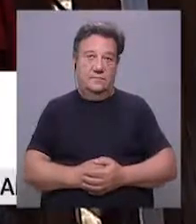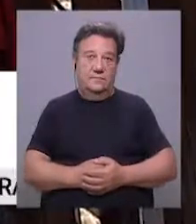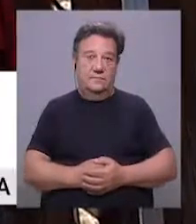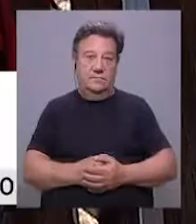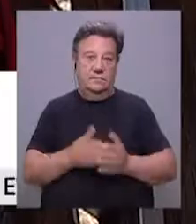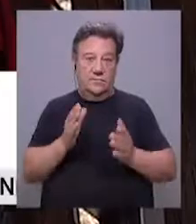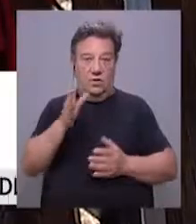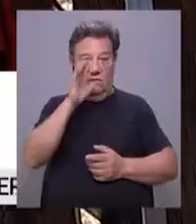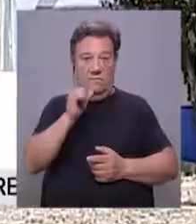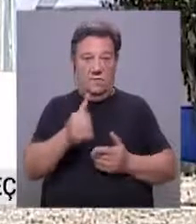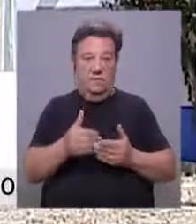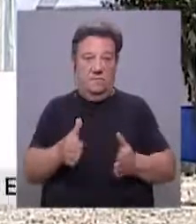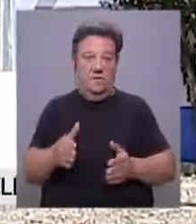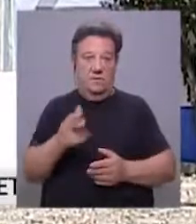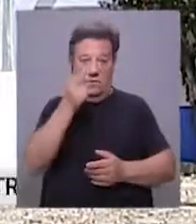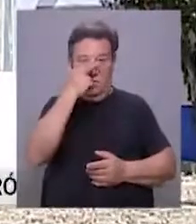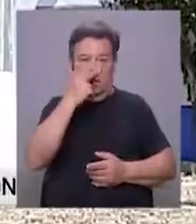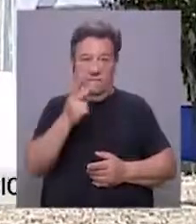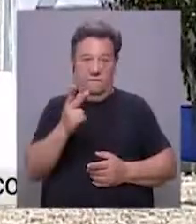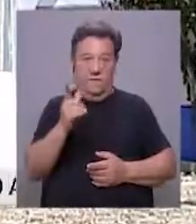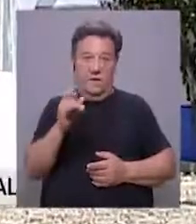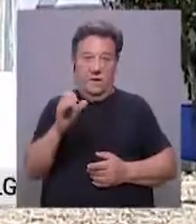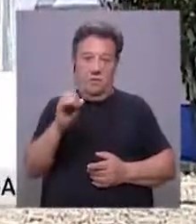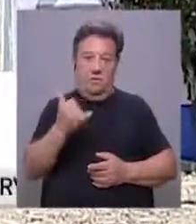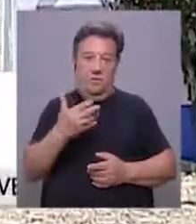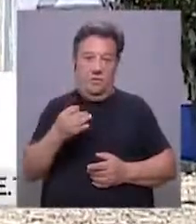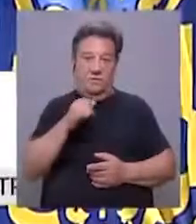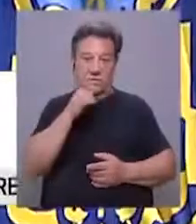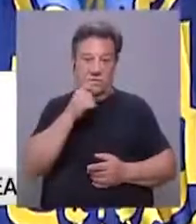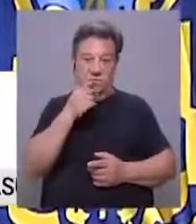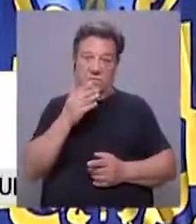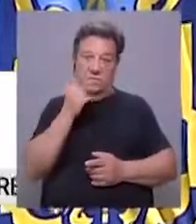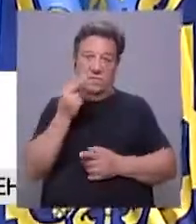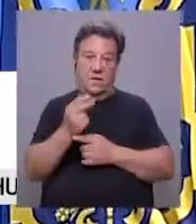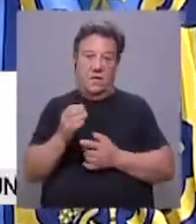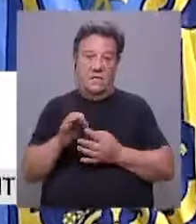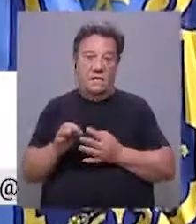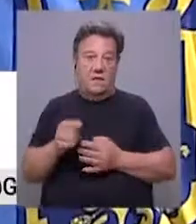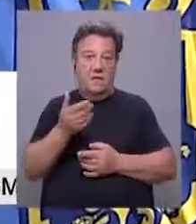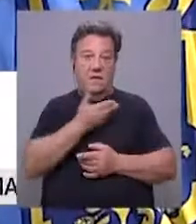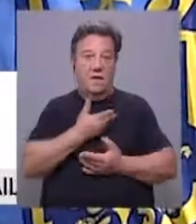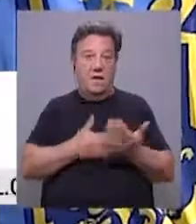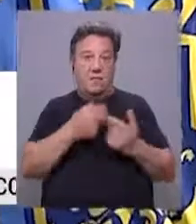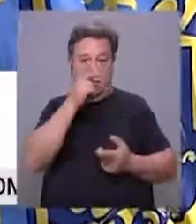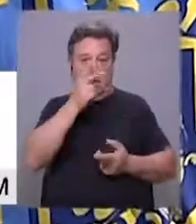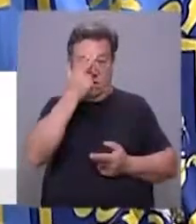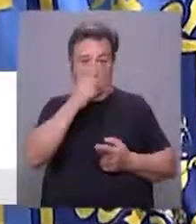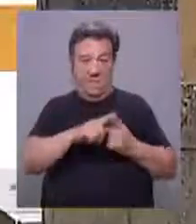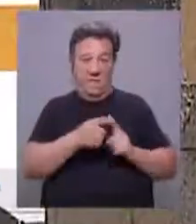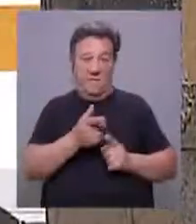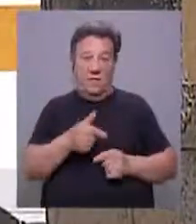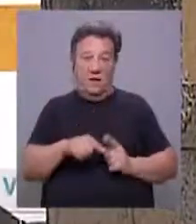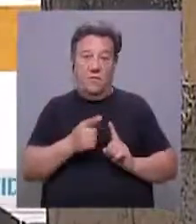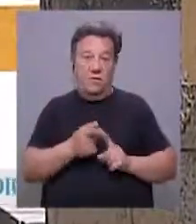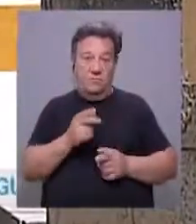Está oficialmente aberto o Castelo da Vila de Óbidos, tradicionalmente embelezado com detalhes da época medieval. Nesta altura do ano, seria de